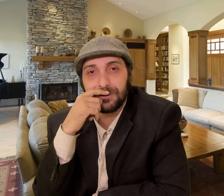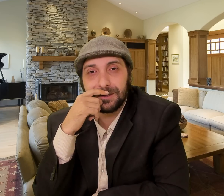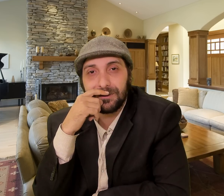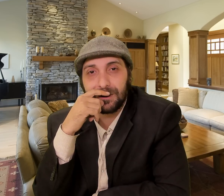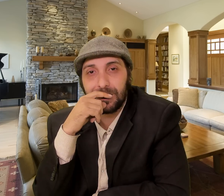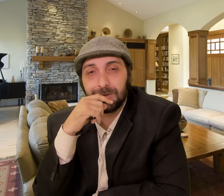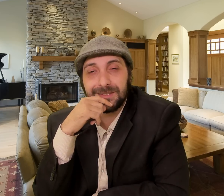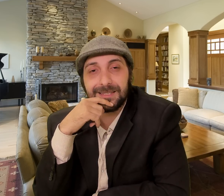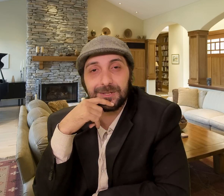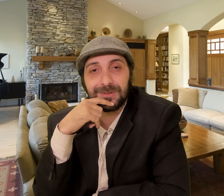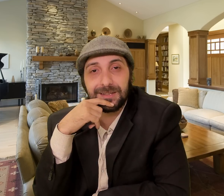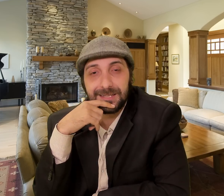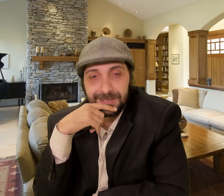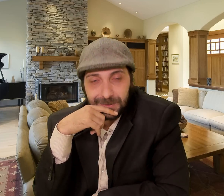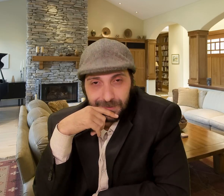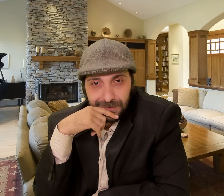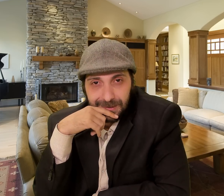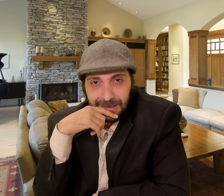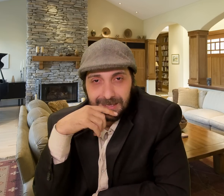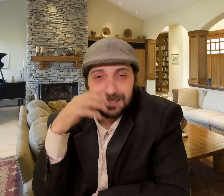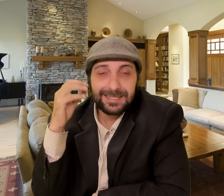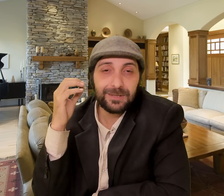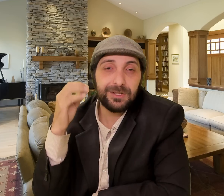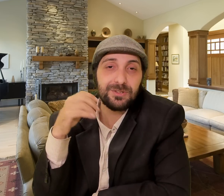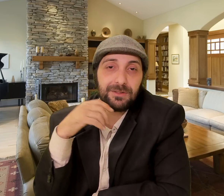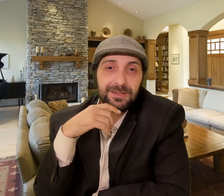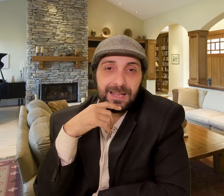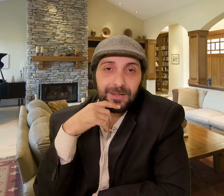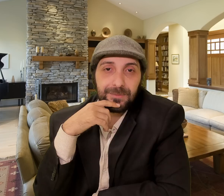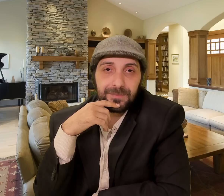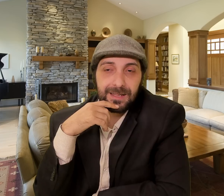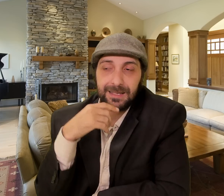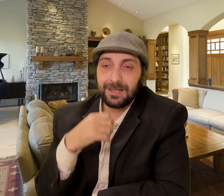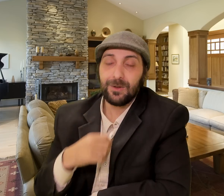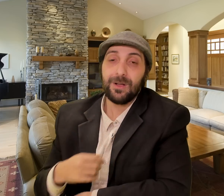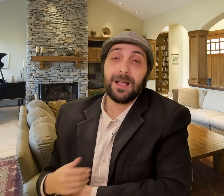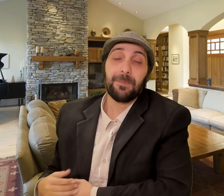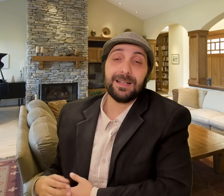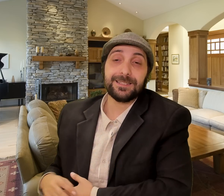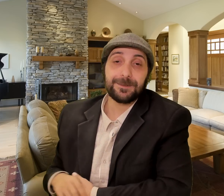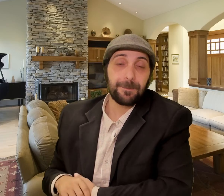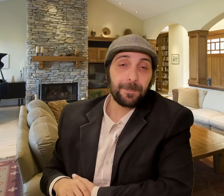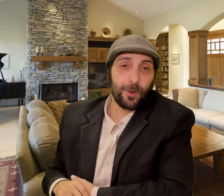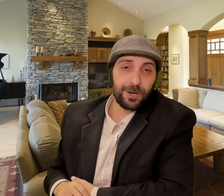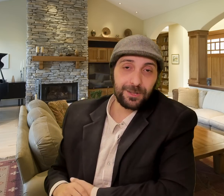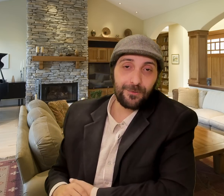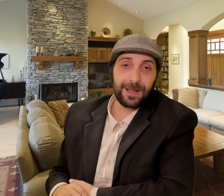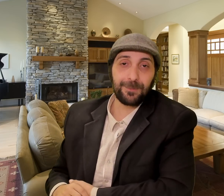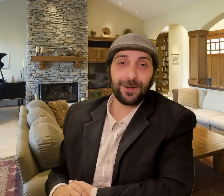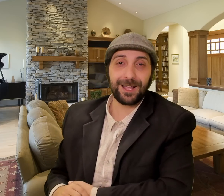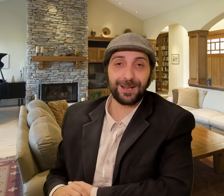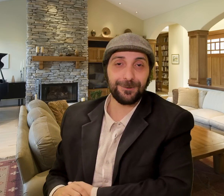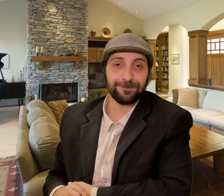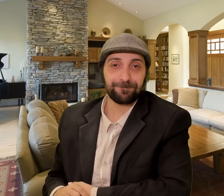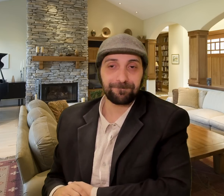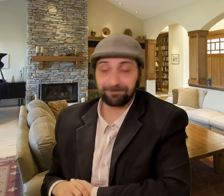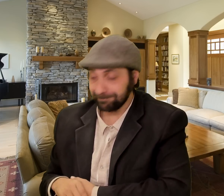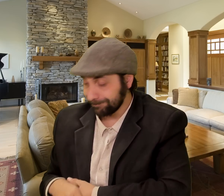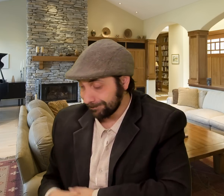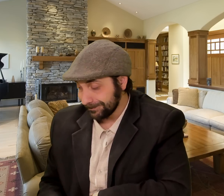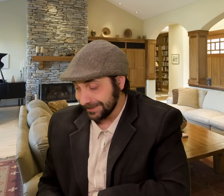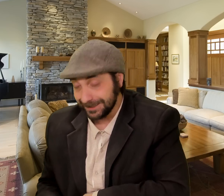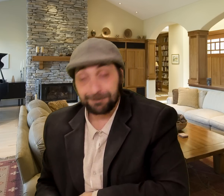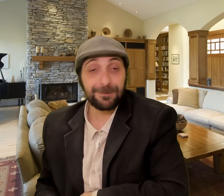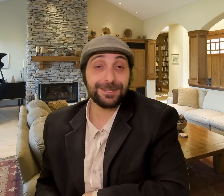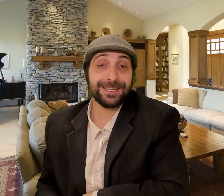a tudo isso você vê agora Luiz Inácio Lula da Silva sendo deixado de lado mas Dora não vai apoiar